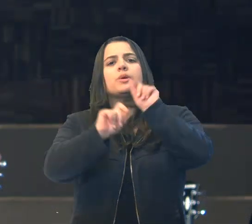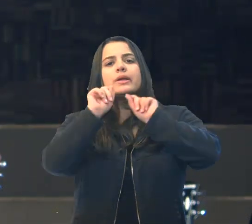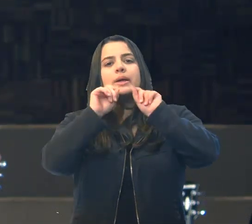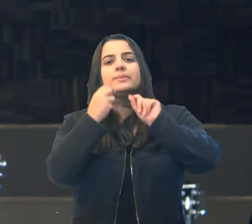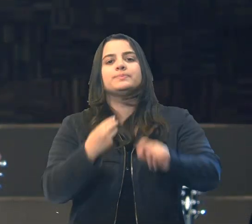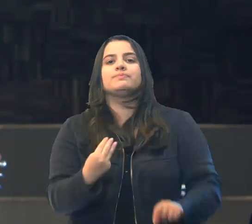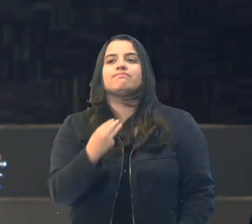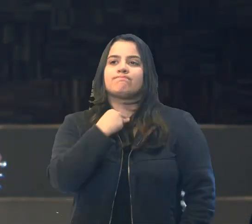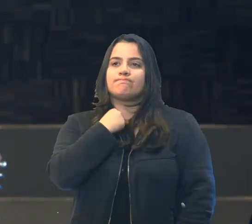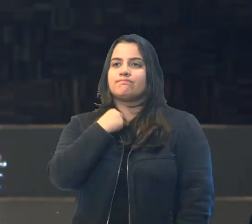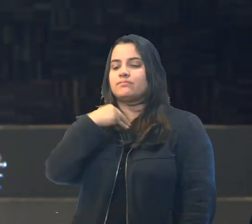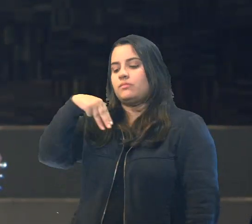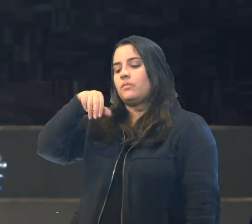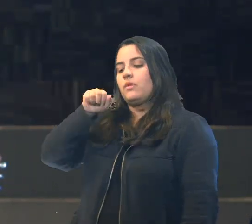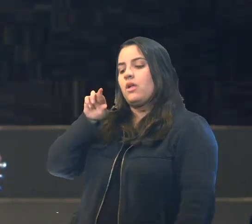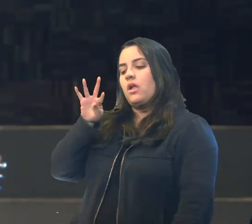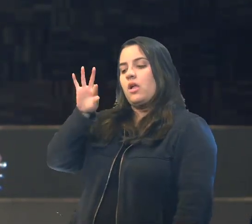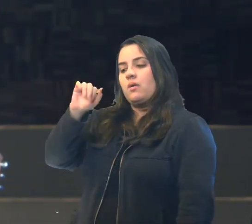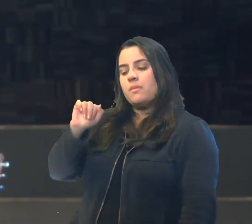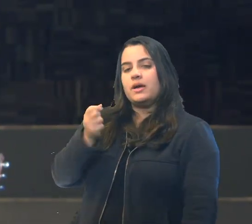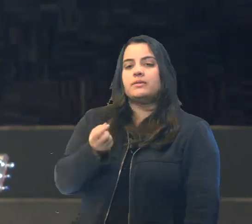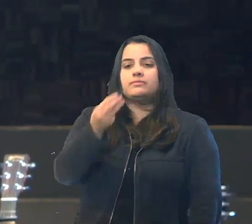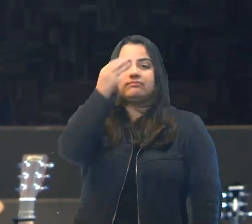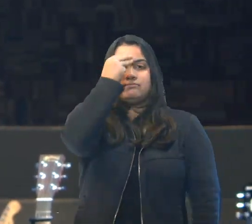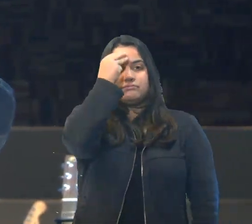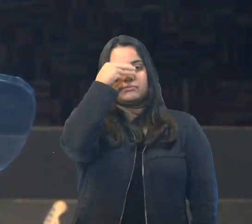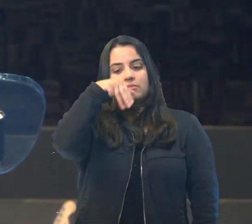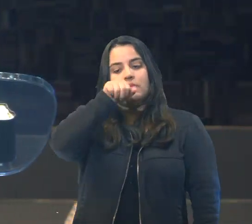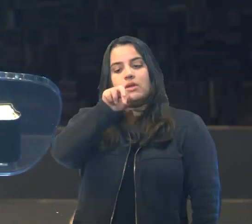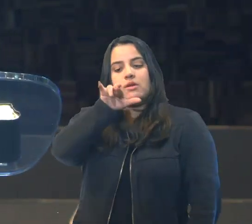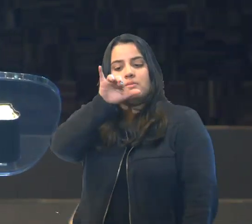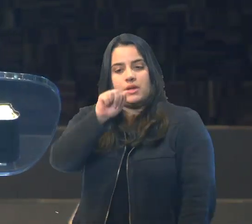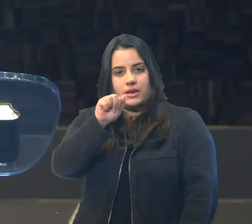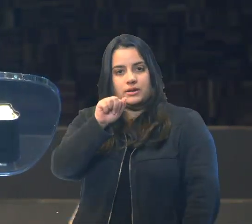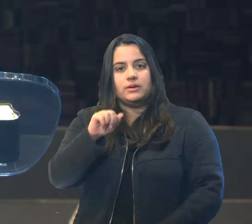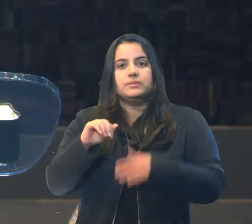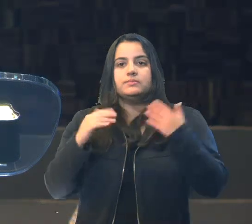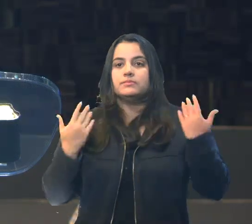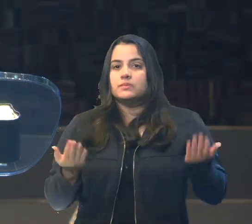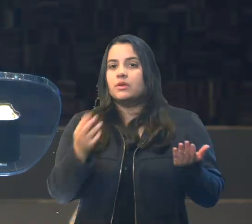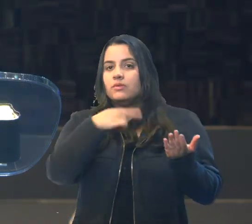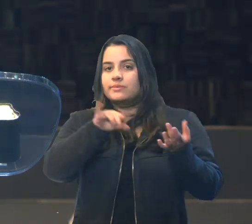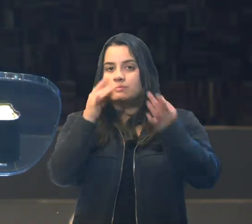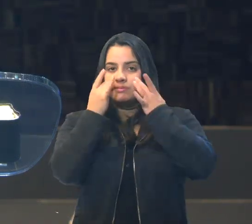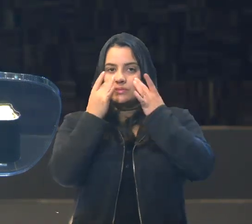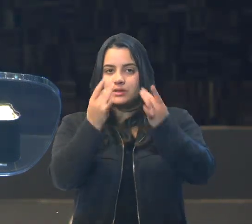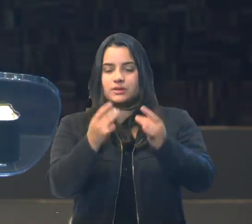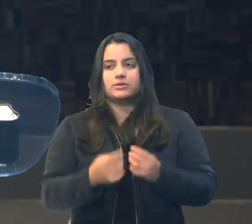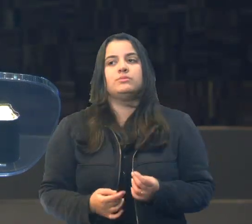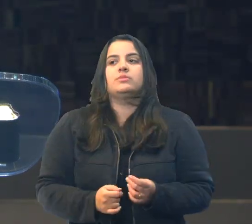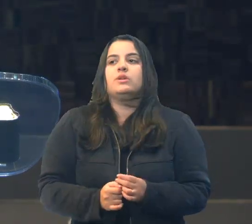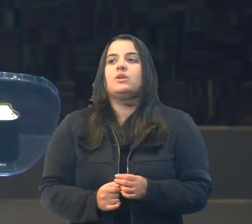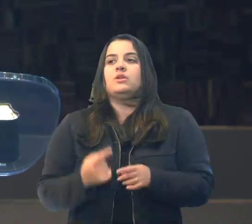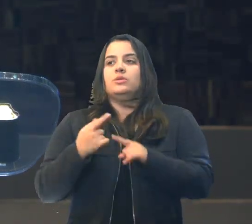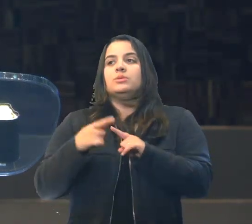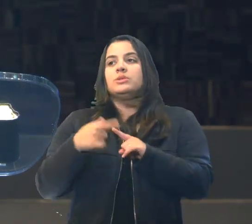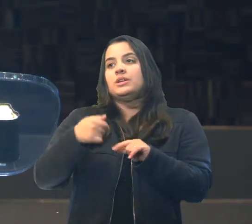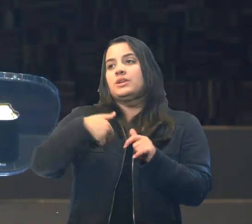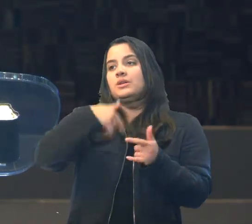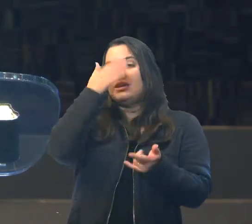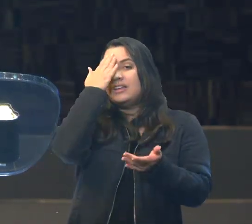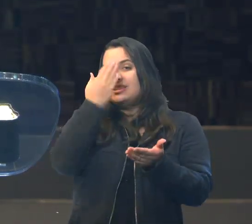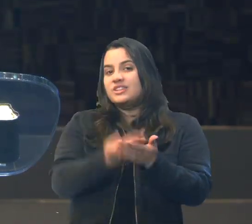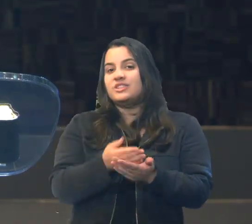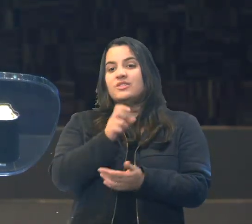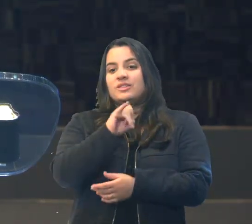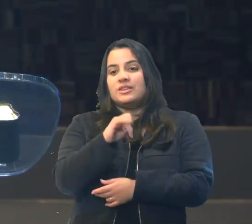Maria. Se você já é crente faz tempo, você já sabe onde nós vamos chegar, mas presta atenção mesmo assim, porque eu creio que se você deixar a sua